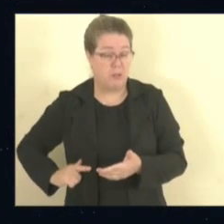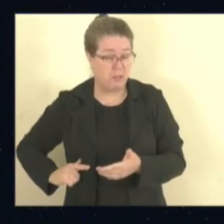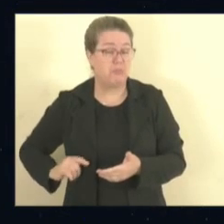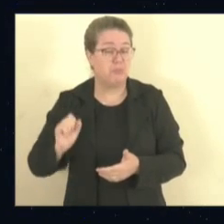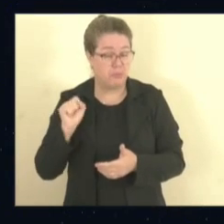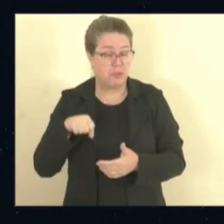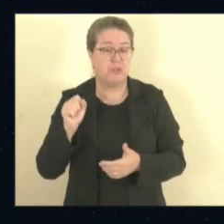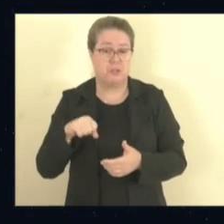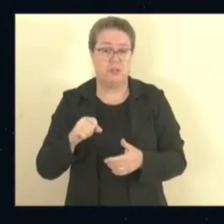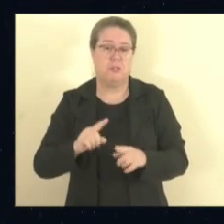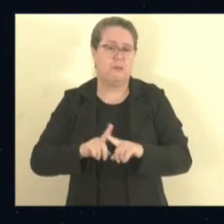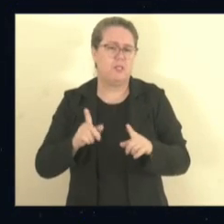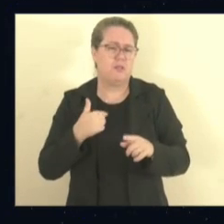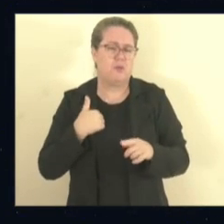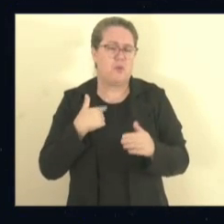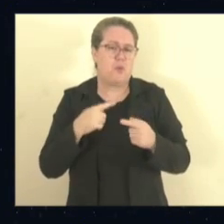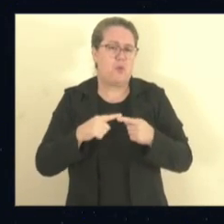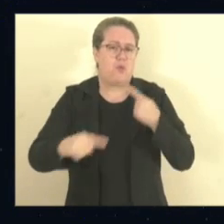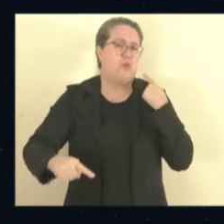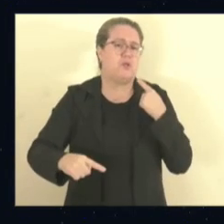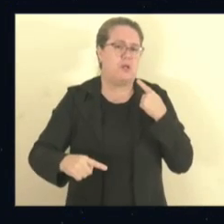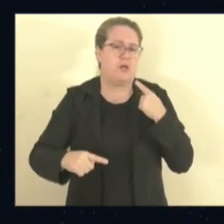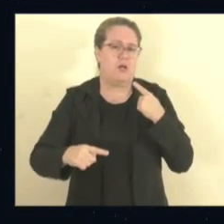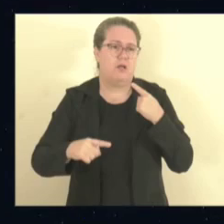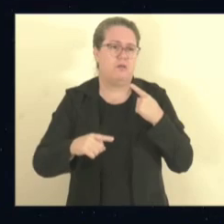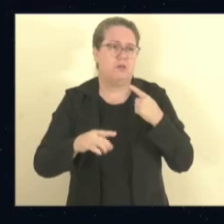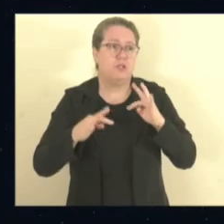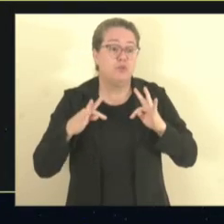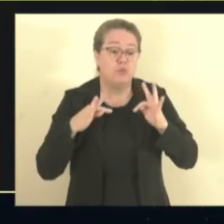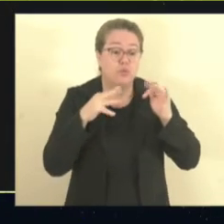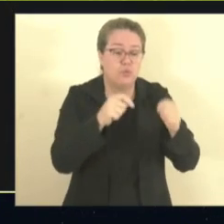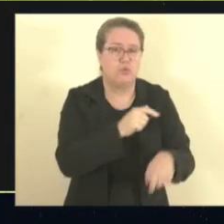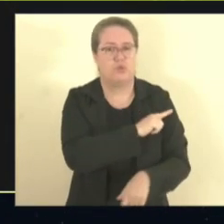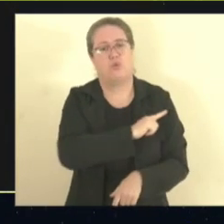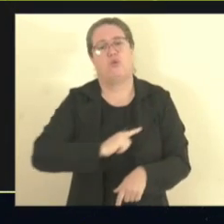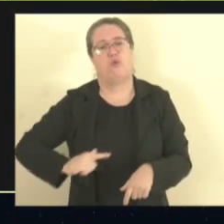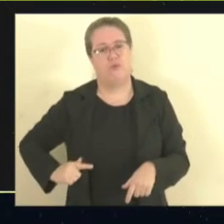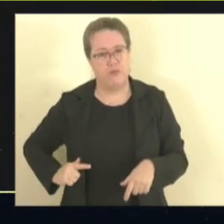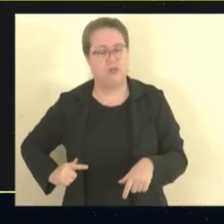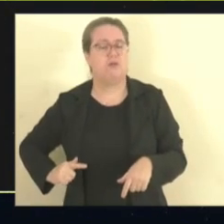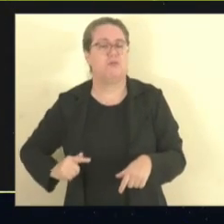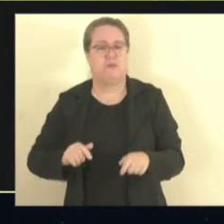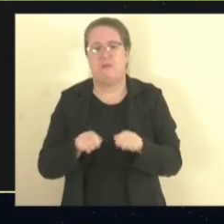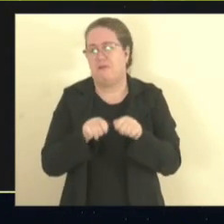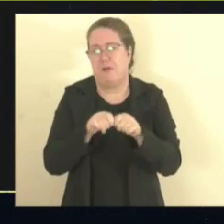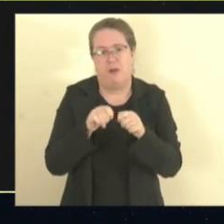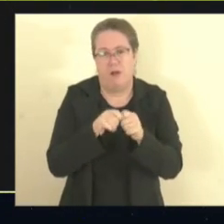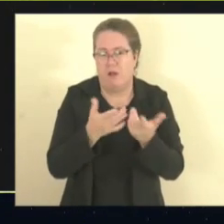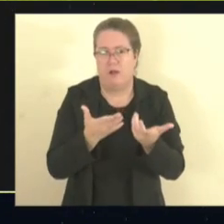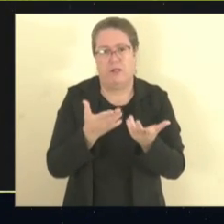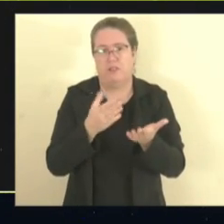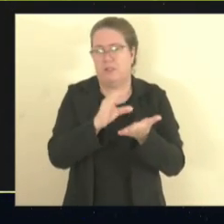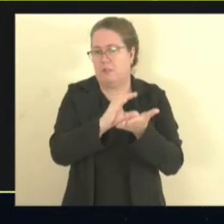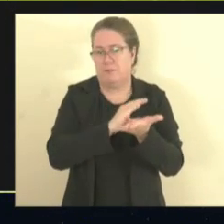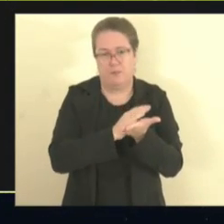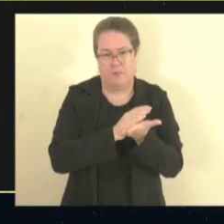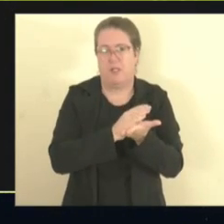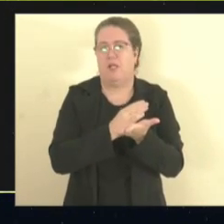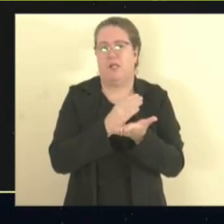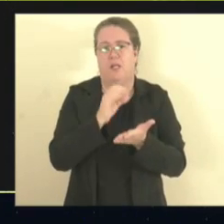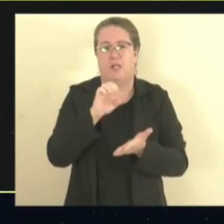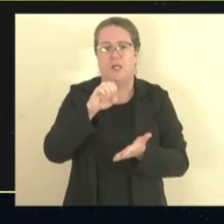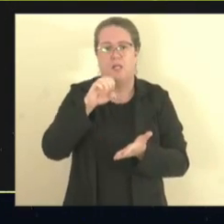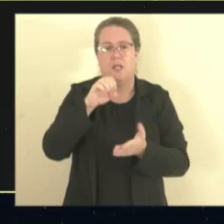sou contrário a que o governo faça contrair empréstimos. Sempre elogiei até a